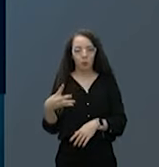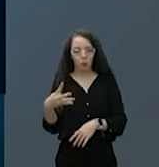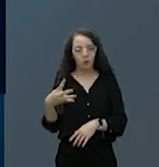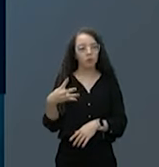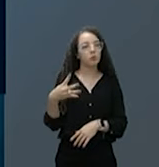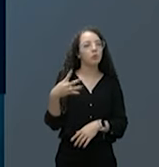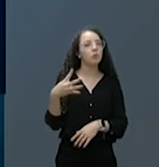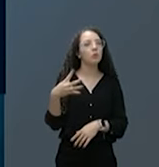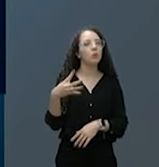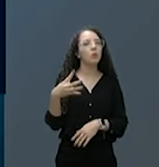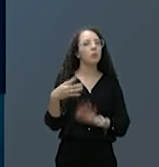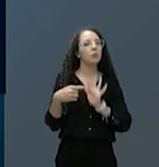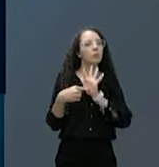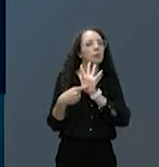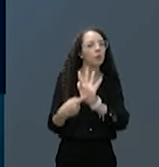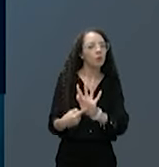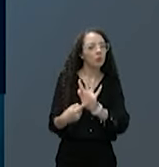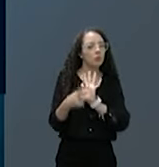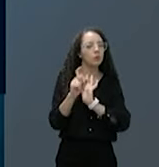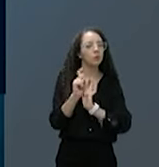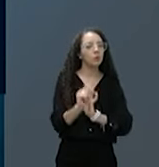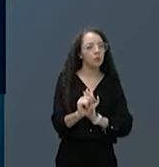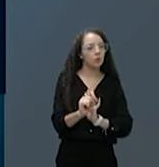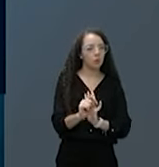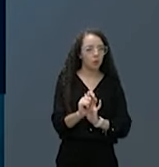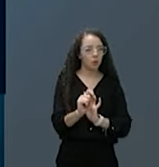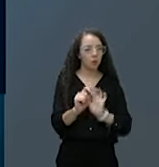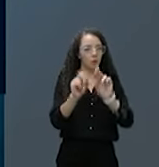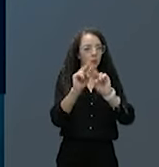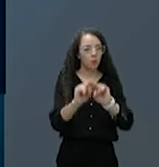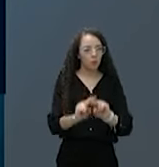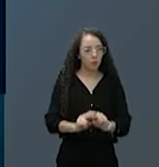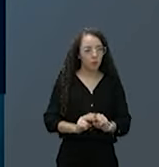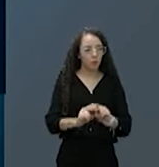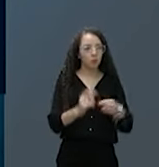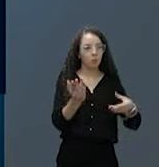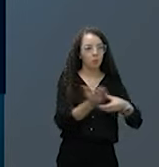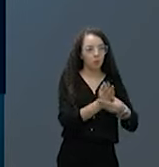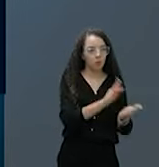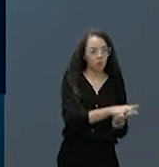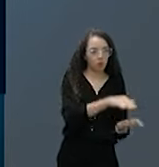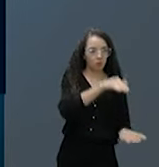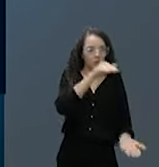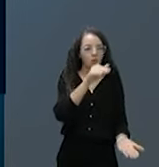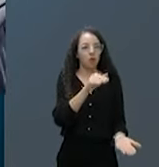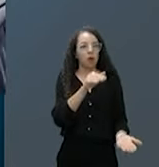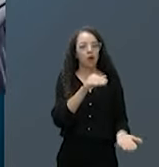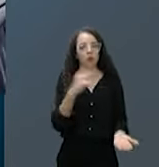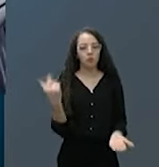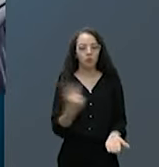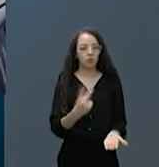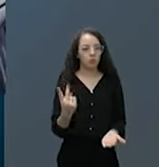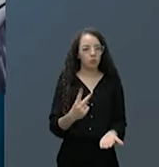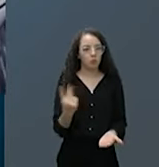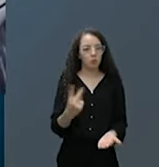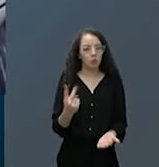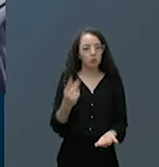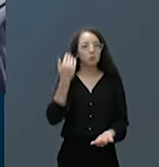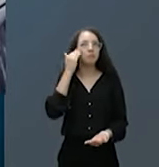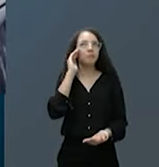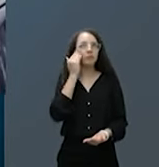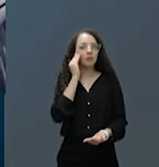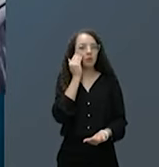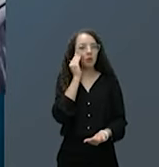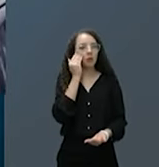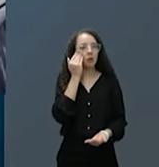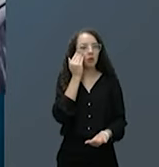pormenorizada, dos autos e das alegações das partes, entendo, de Sua Excelência, que o recurso reúne